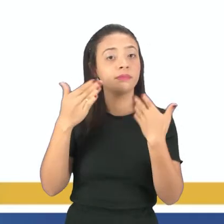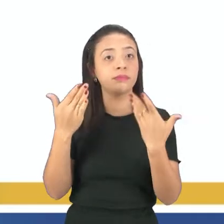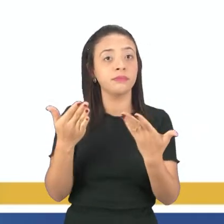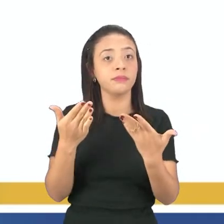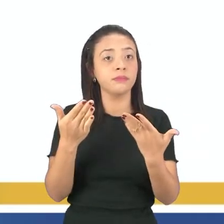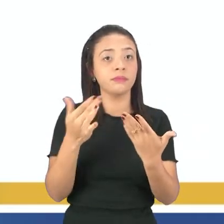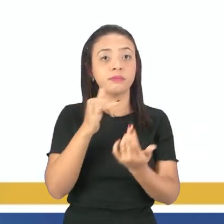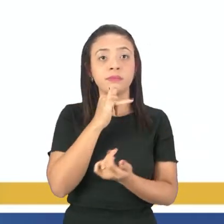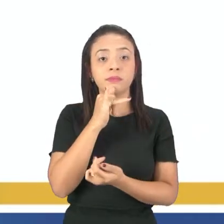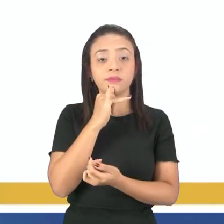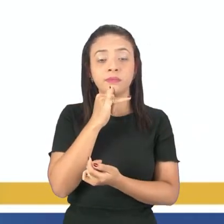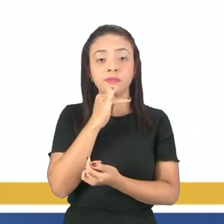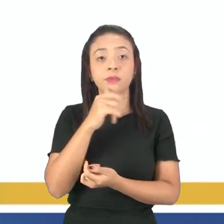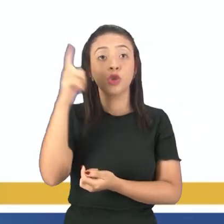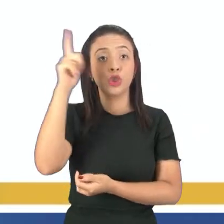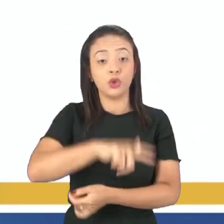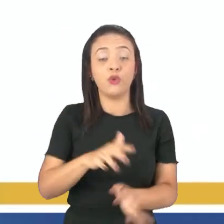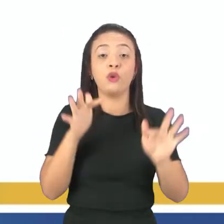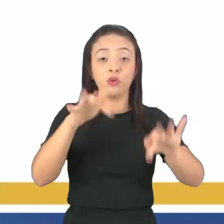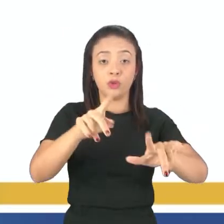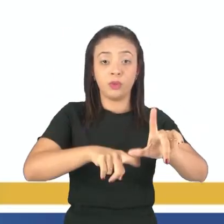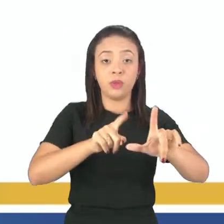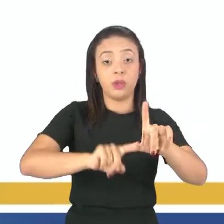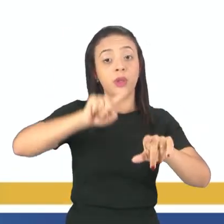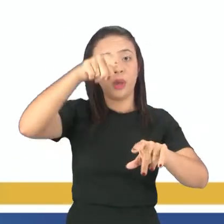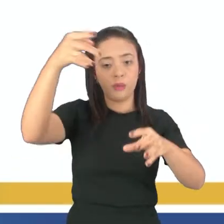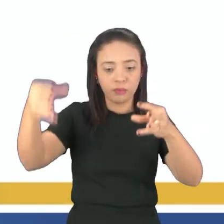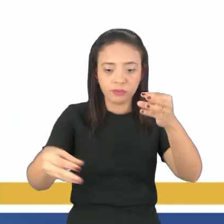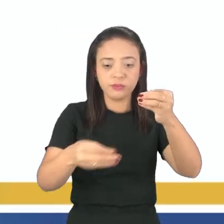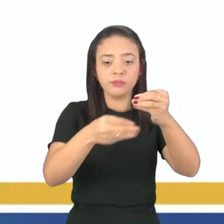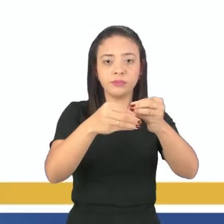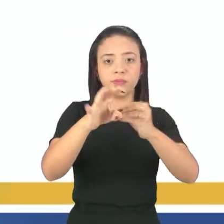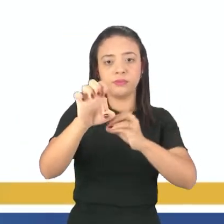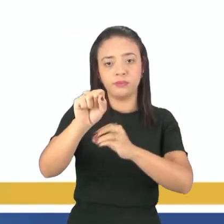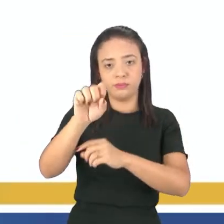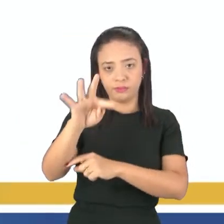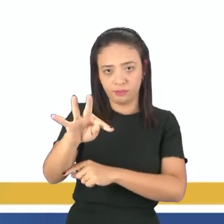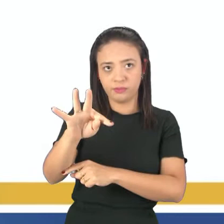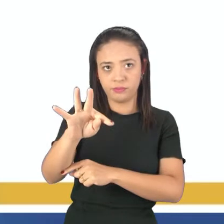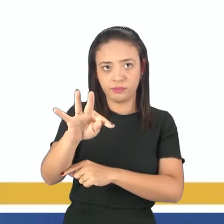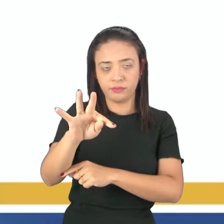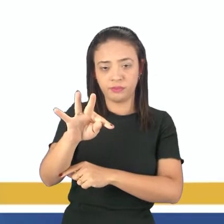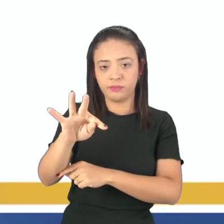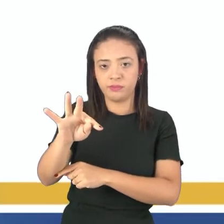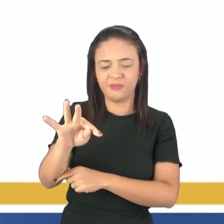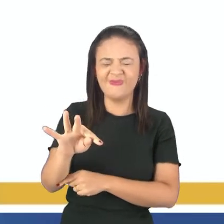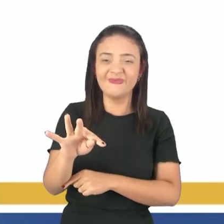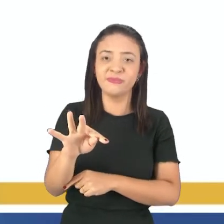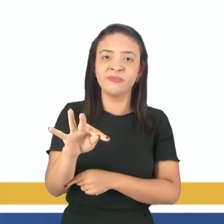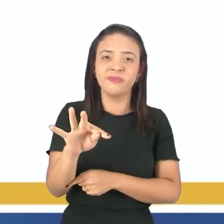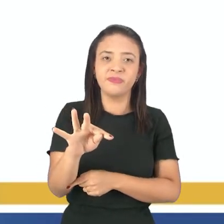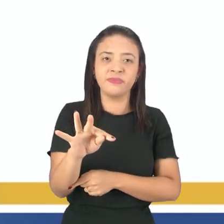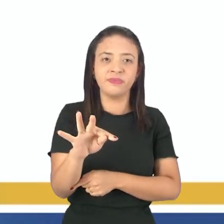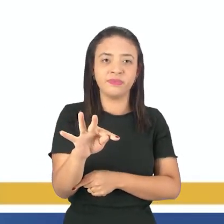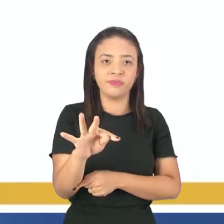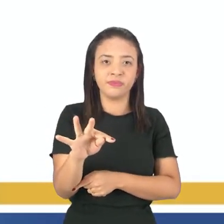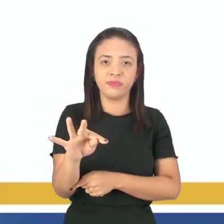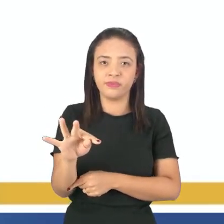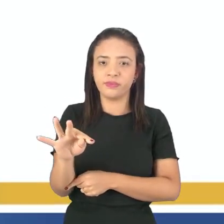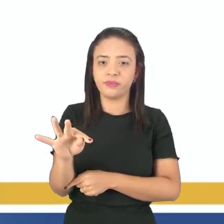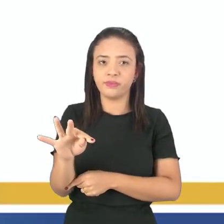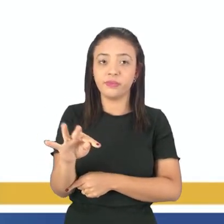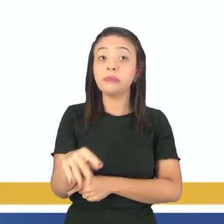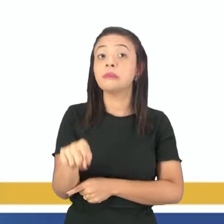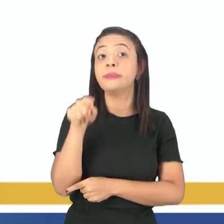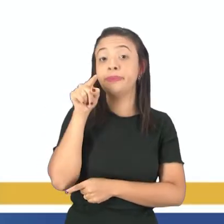Nesse caso, a gente vai dobrar a última letra e só então acrescenta o EST. He has the biggest feet